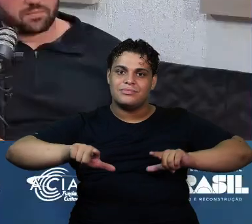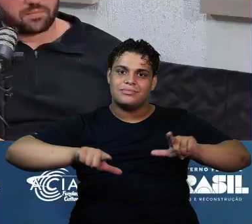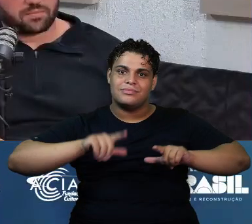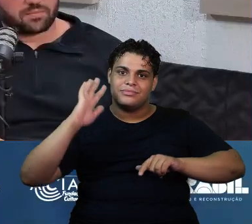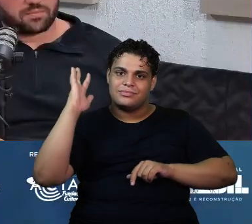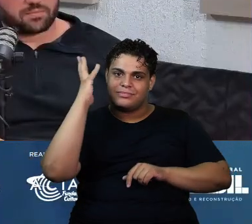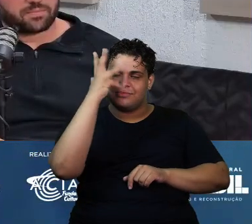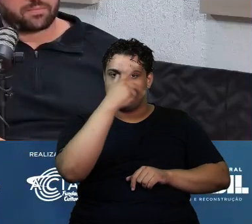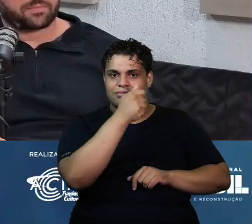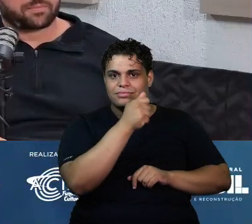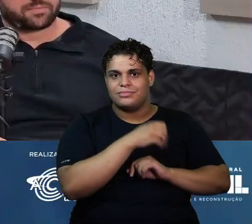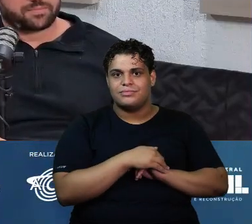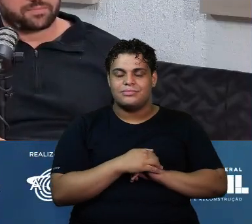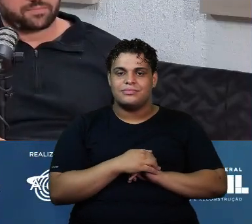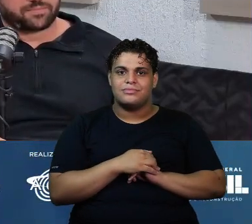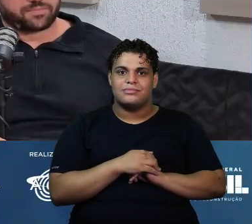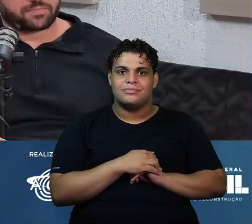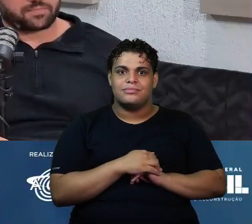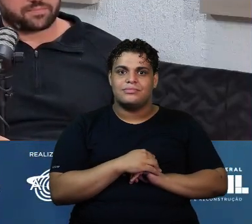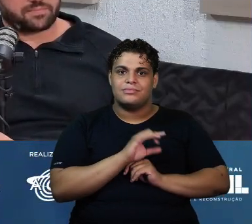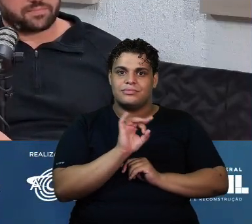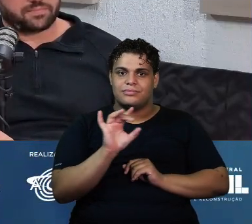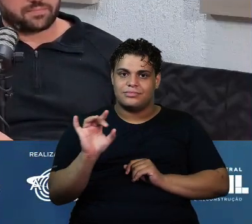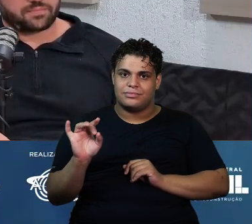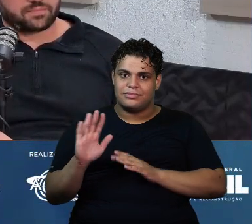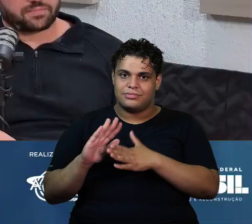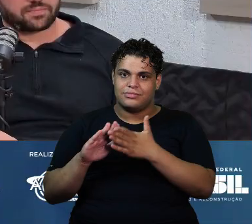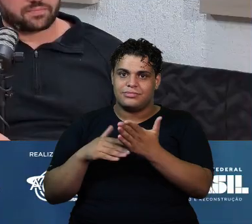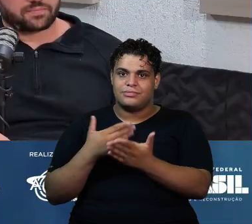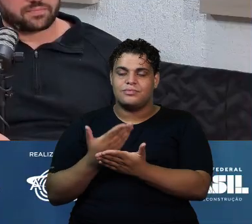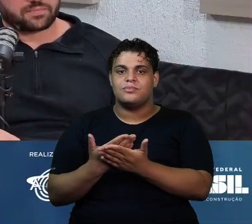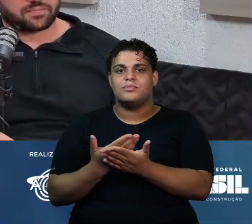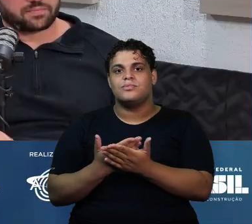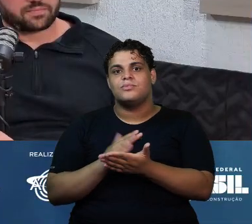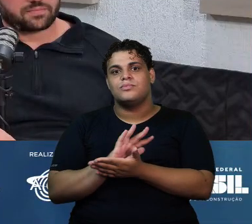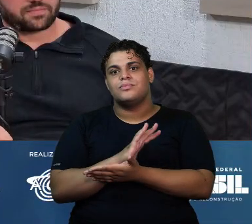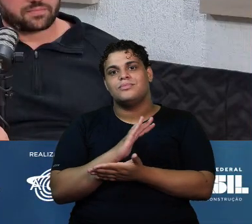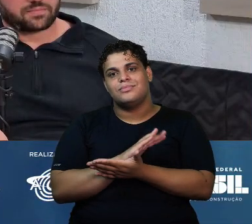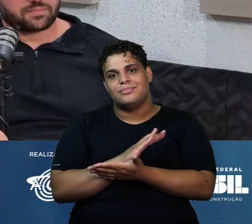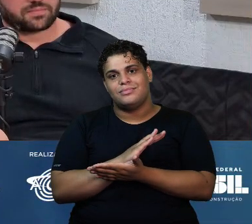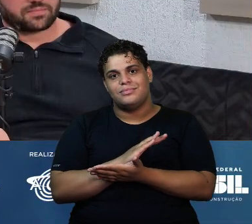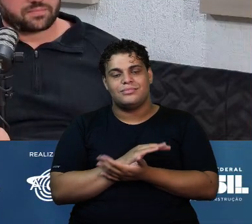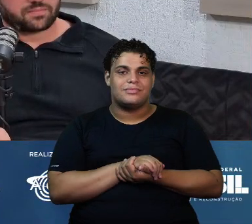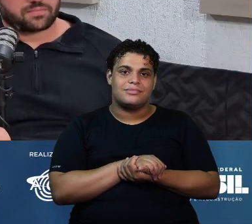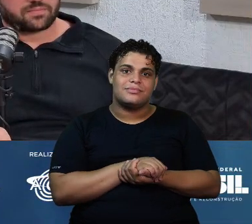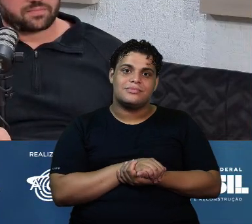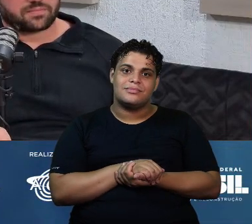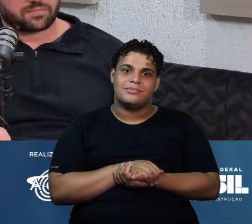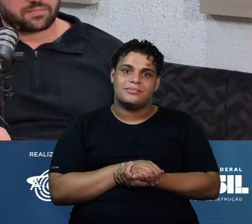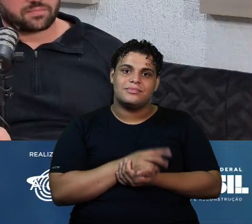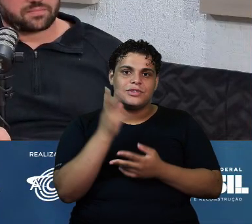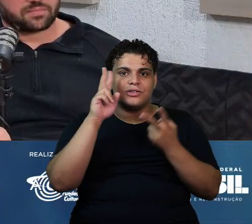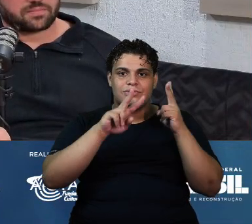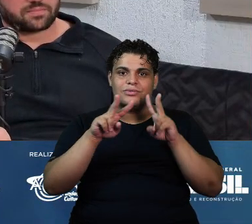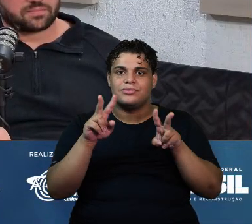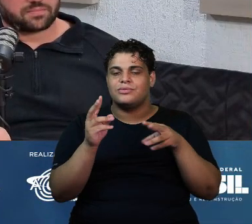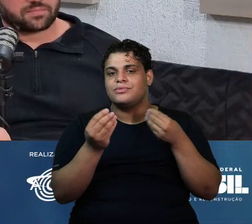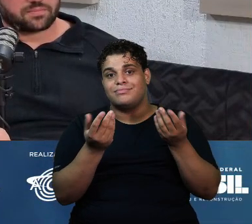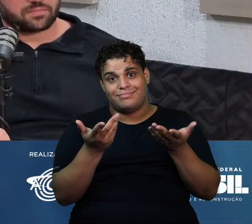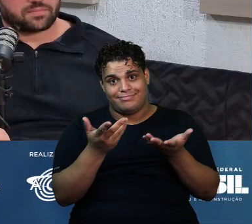magnífico dentro da sua área de atuação em cada uma das escolas de Araxá. Olha o potencial disso, olha onde podemos